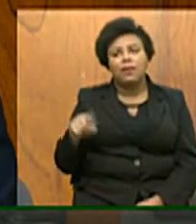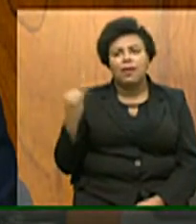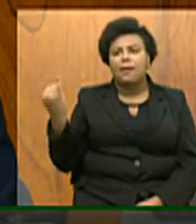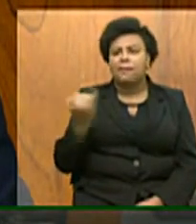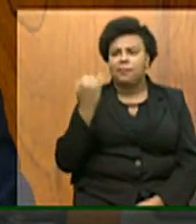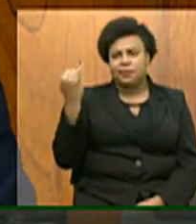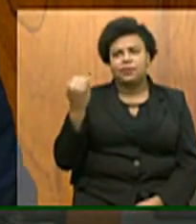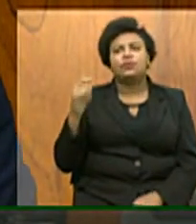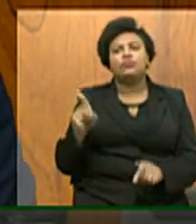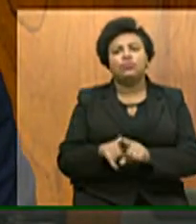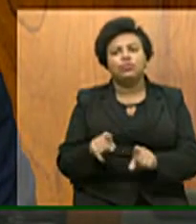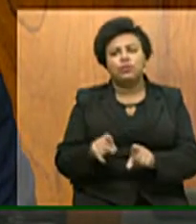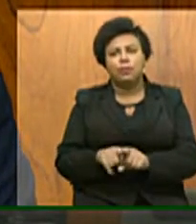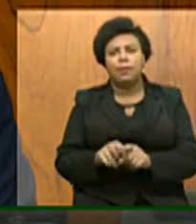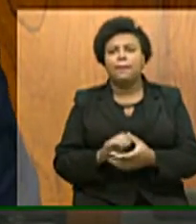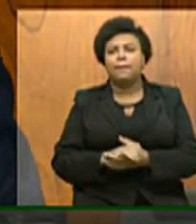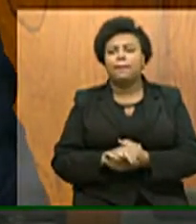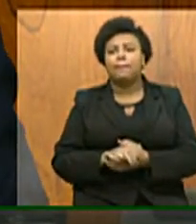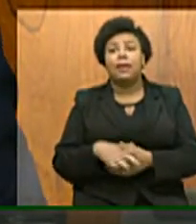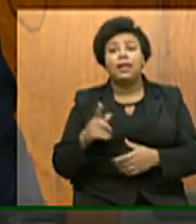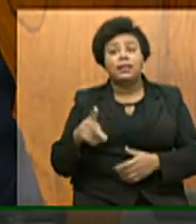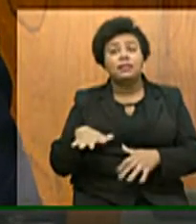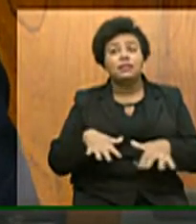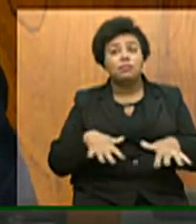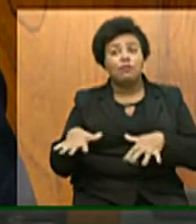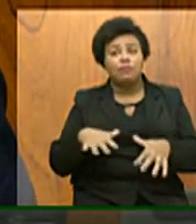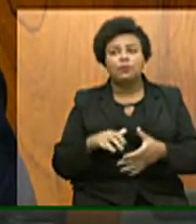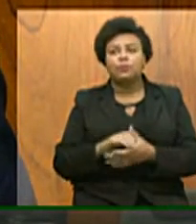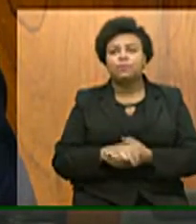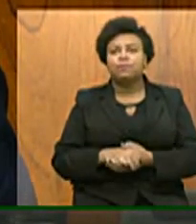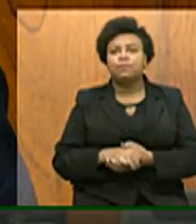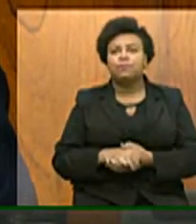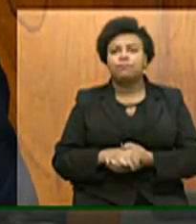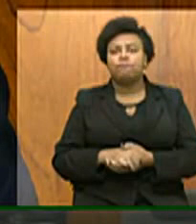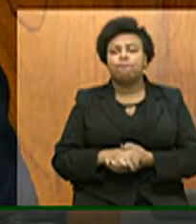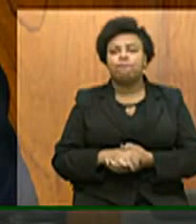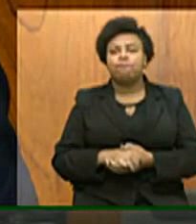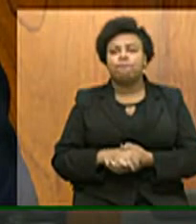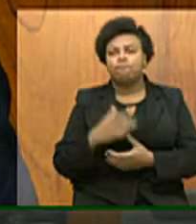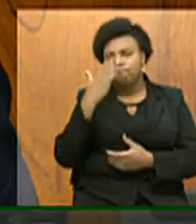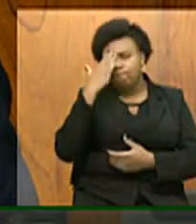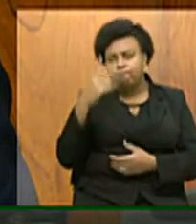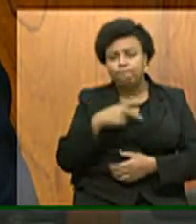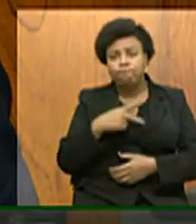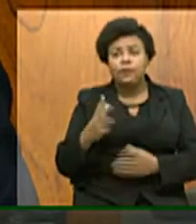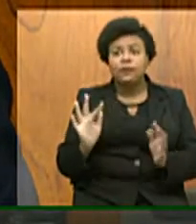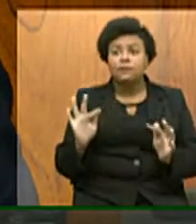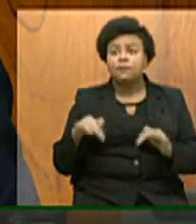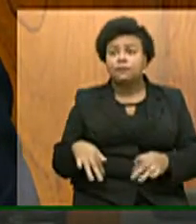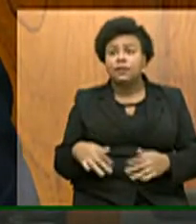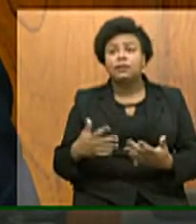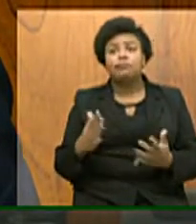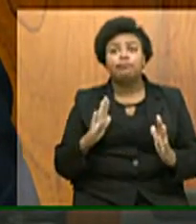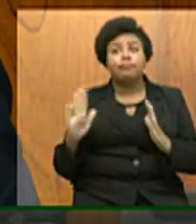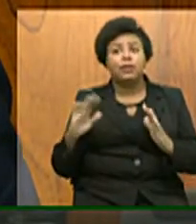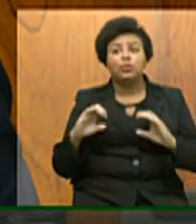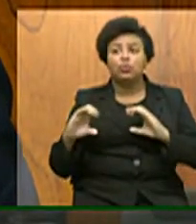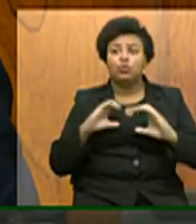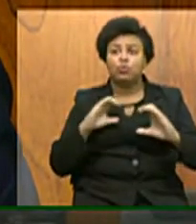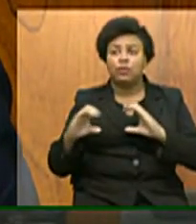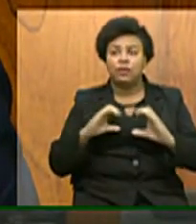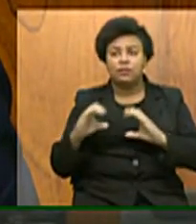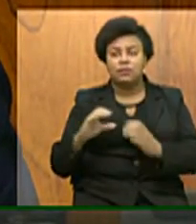também nessa mobilização. Obrigado, presidente. Encerrado o período das